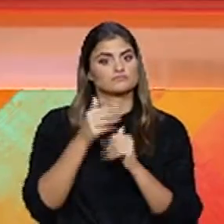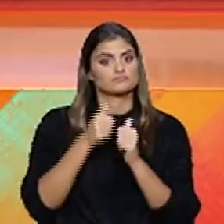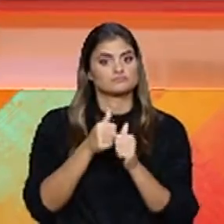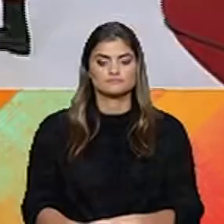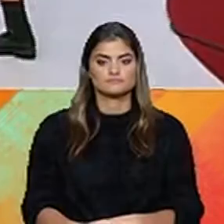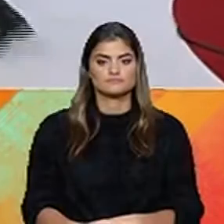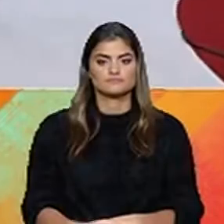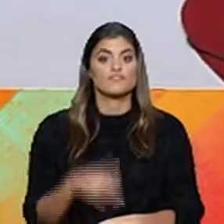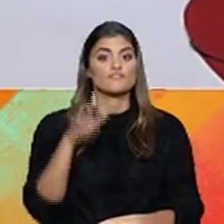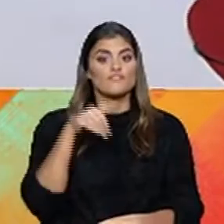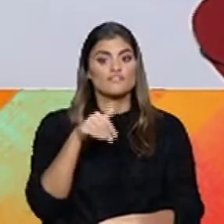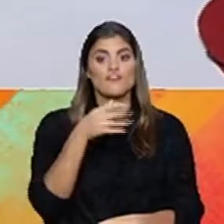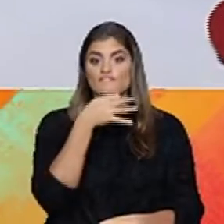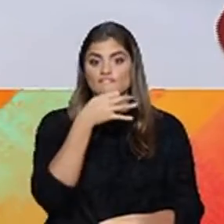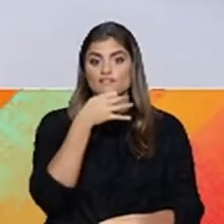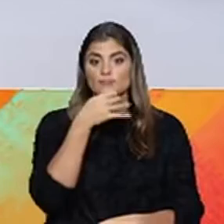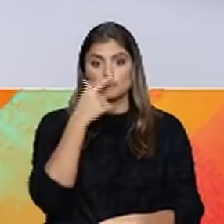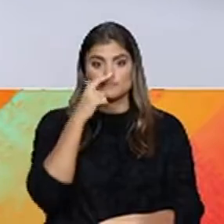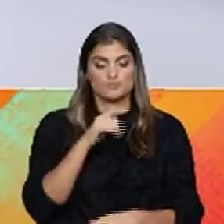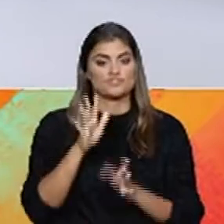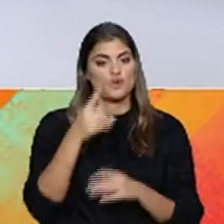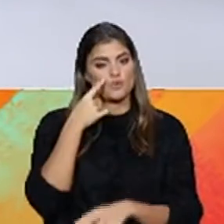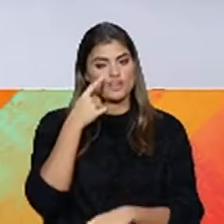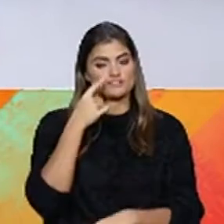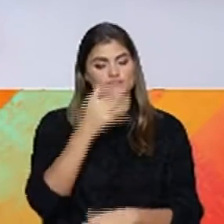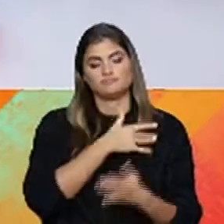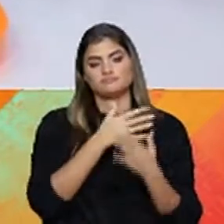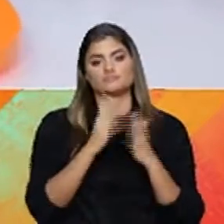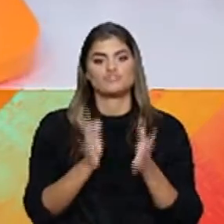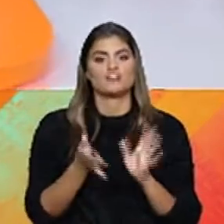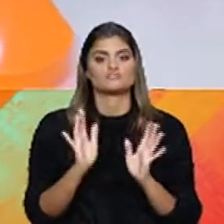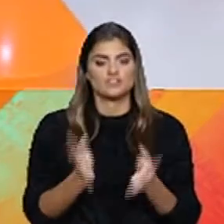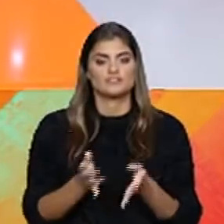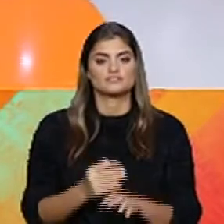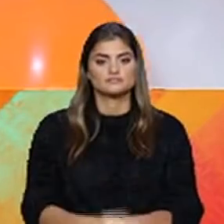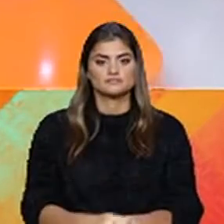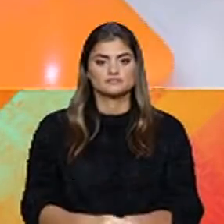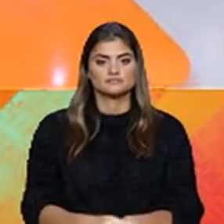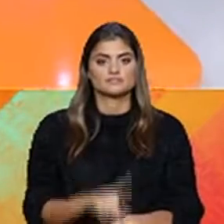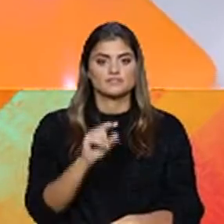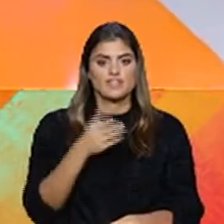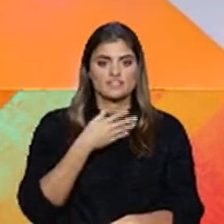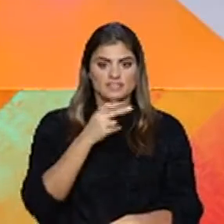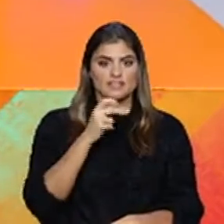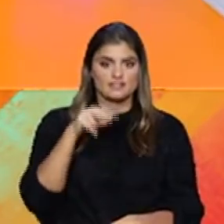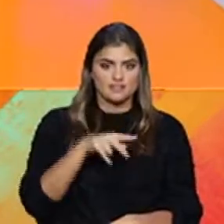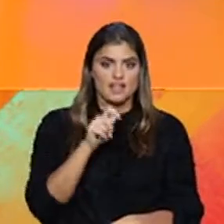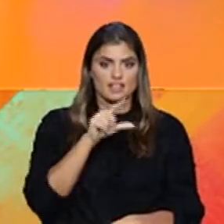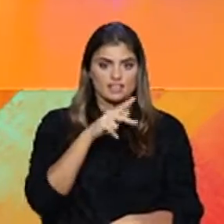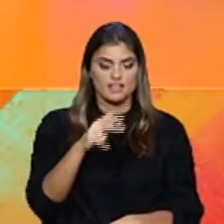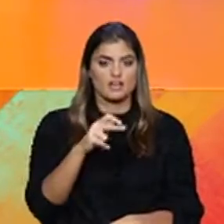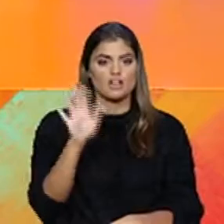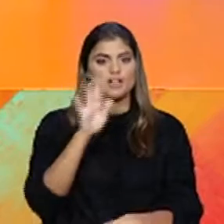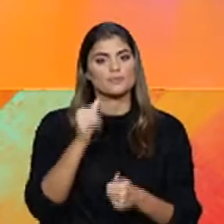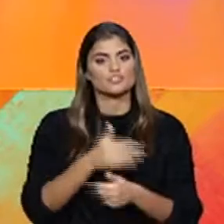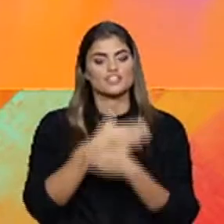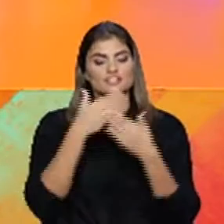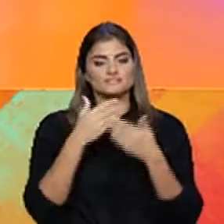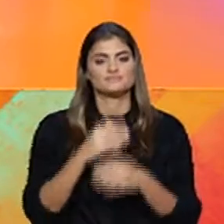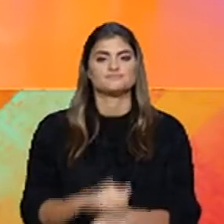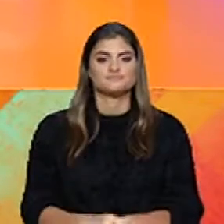para partilhar dicas sobre o carinho com alguém que tu já conhece há muito tempo não é aqui é a Daniela Marques Daniela agora o